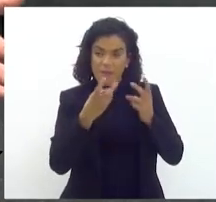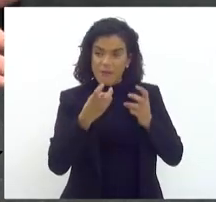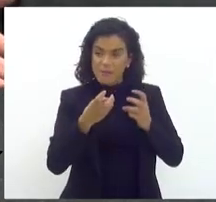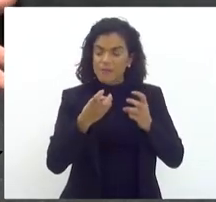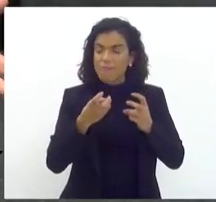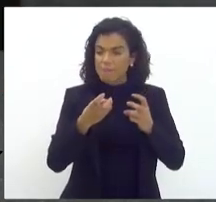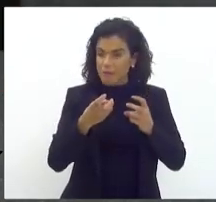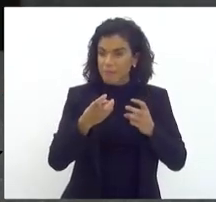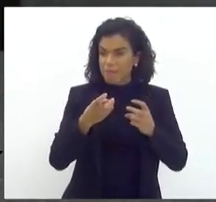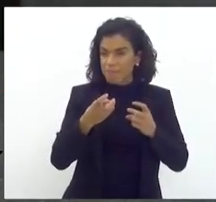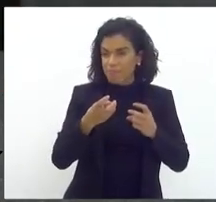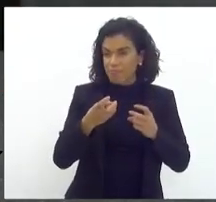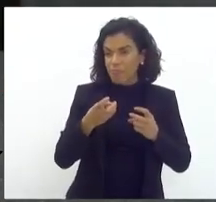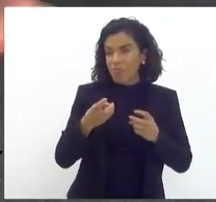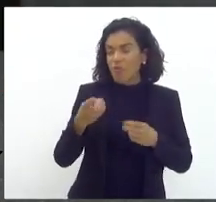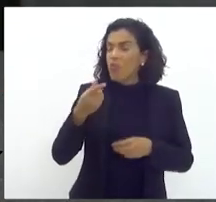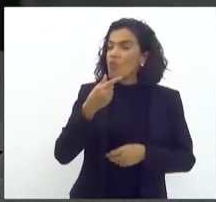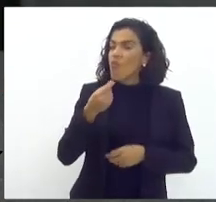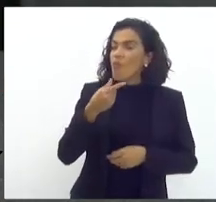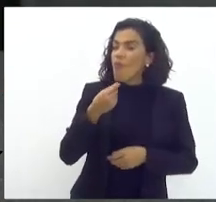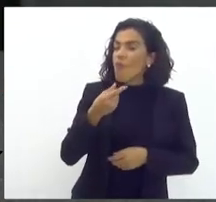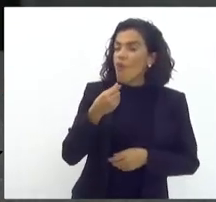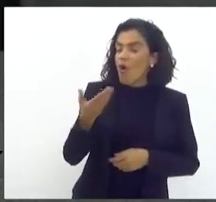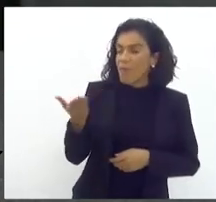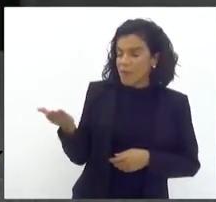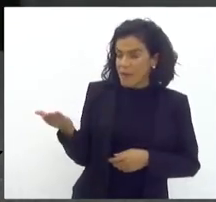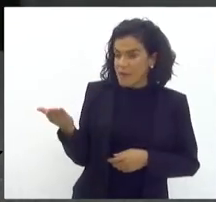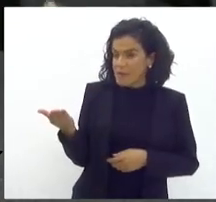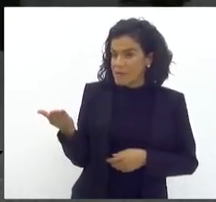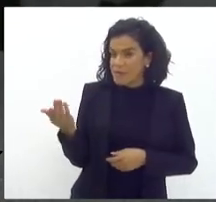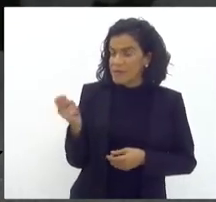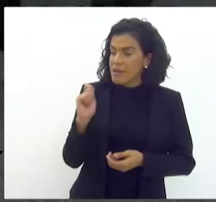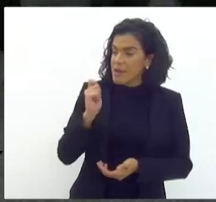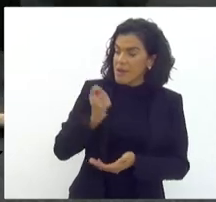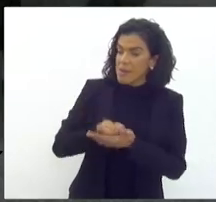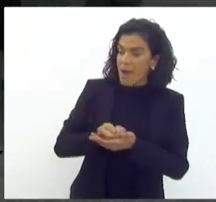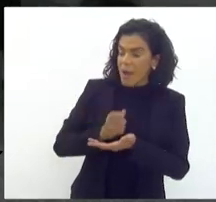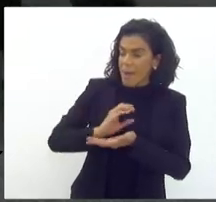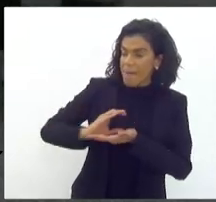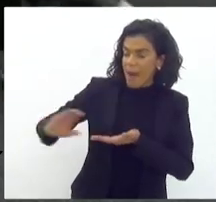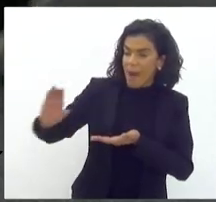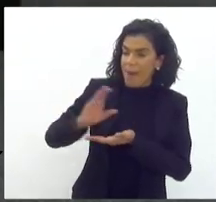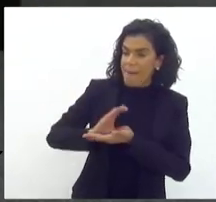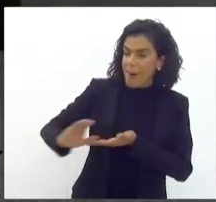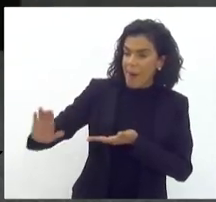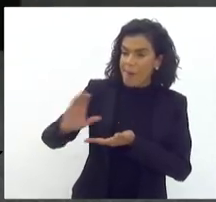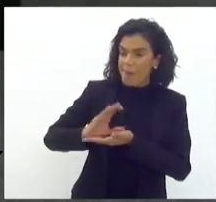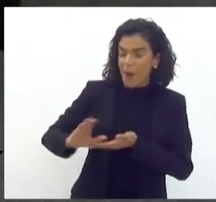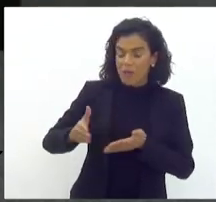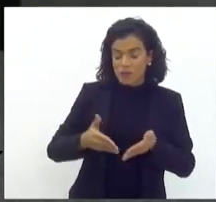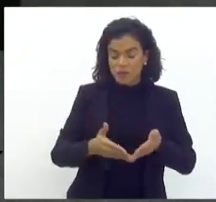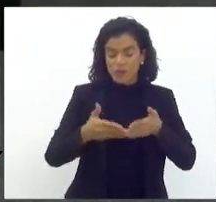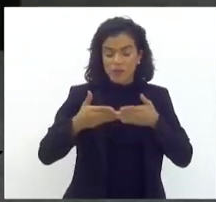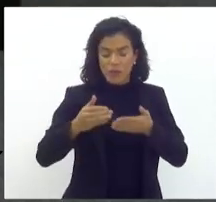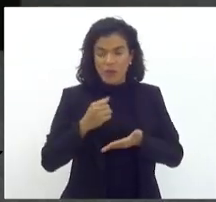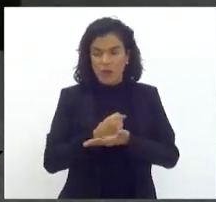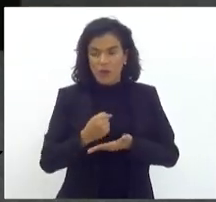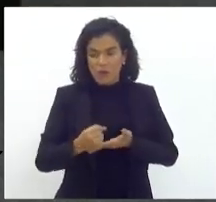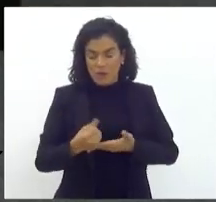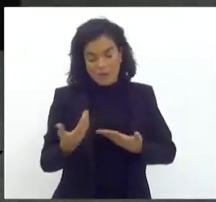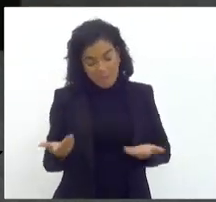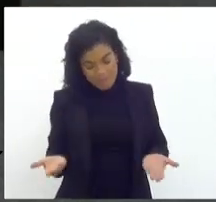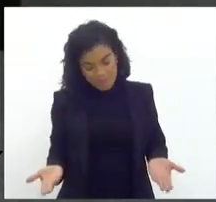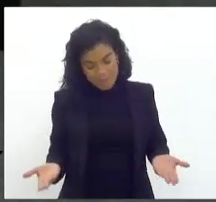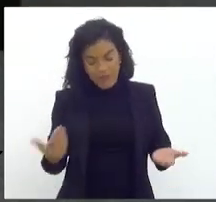a necessidade de um meliante desse levaram o dinheiro do pagador de impostos suspendeu a contratação então